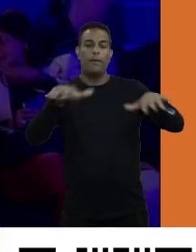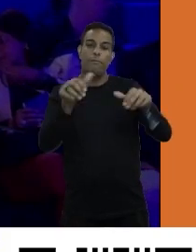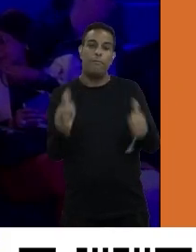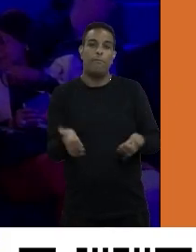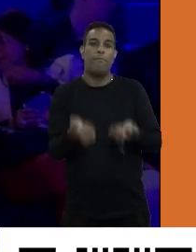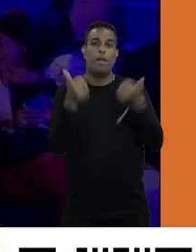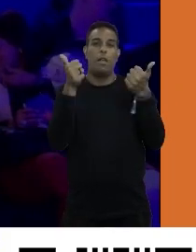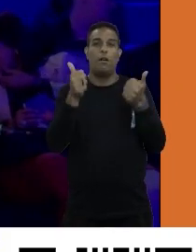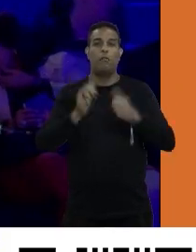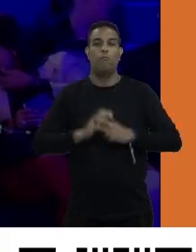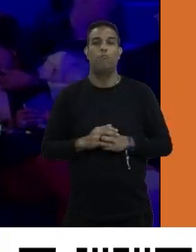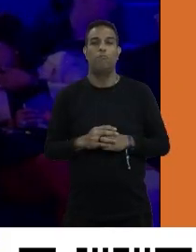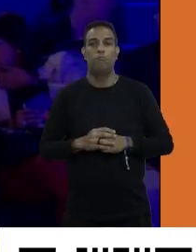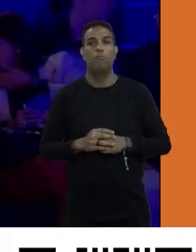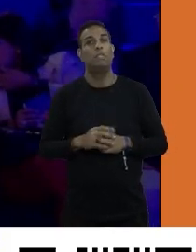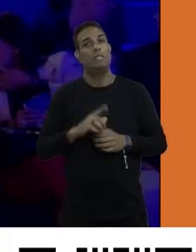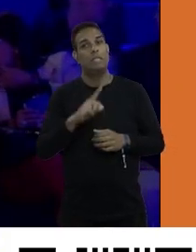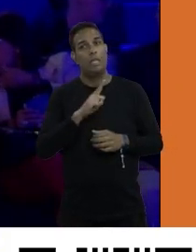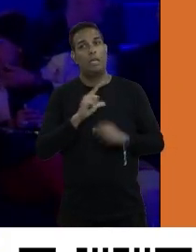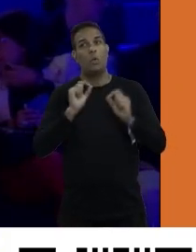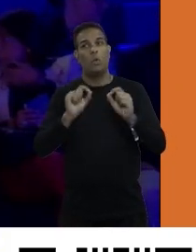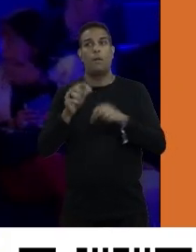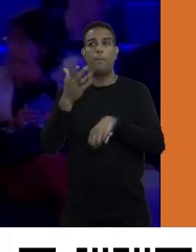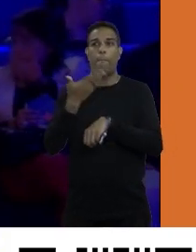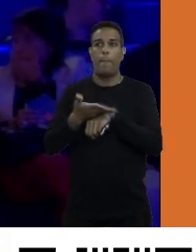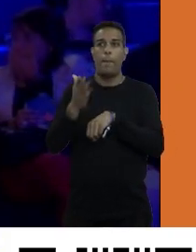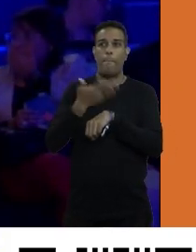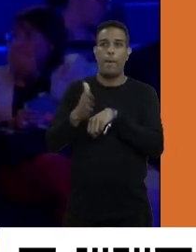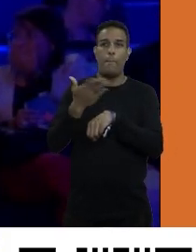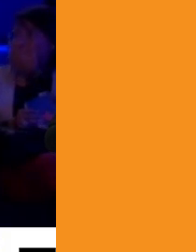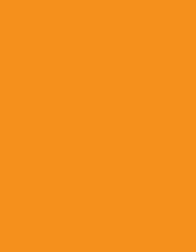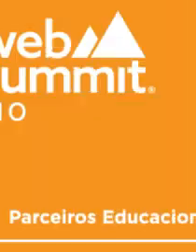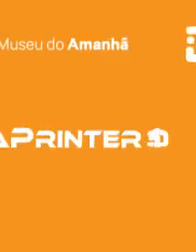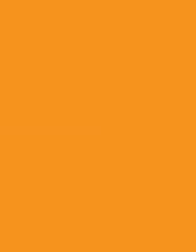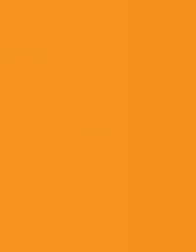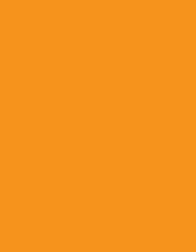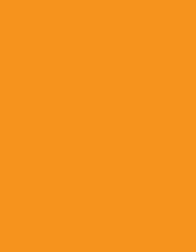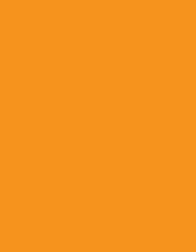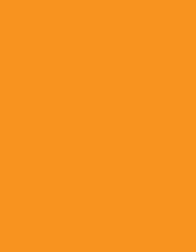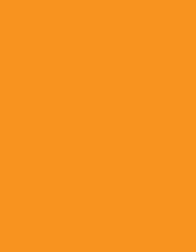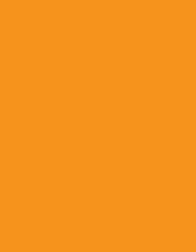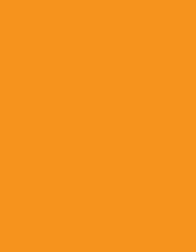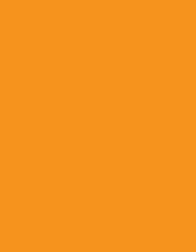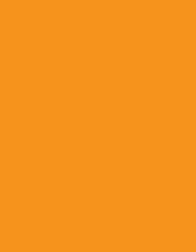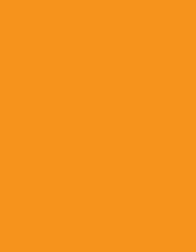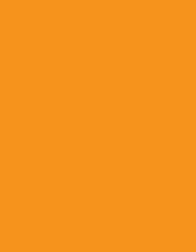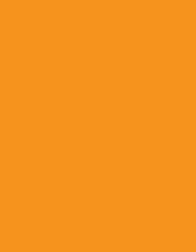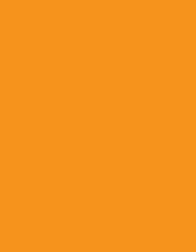né? Mas tem que ser também na prática, né? Os outros também têm que jogar.